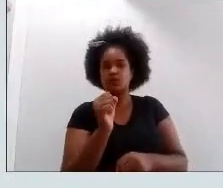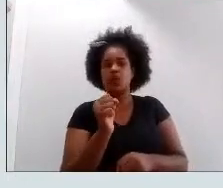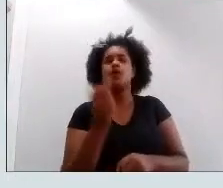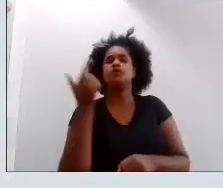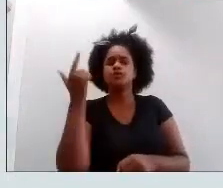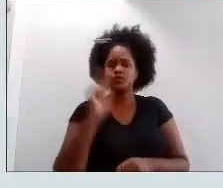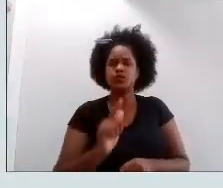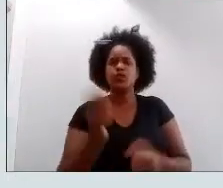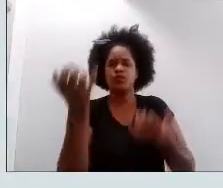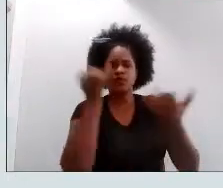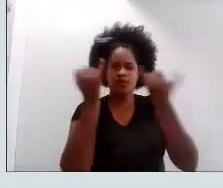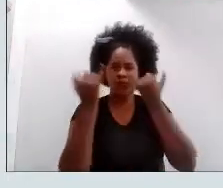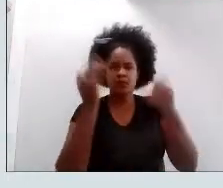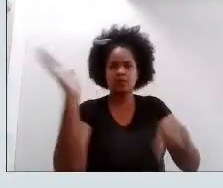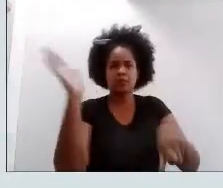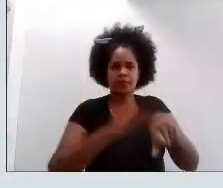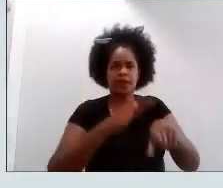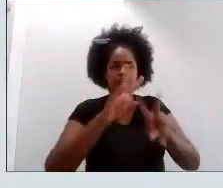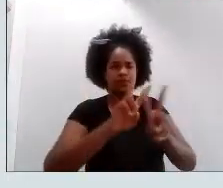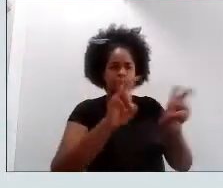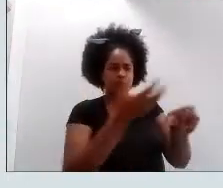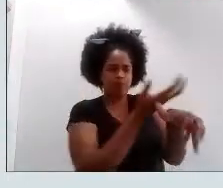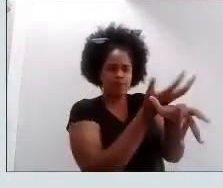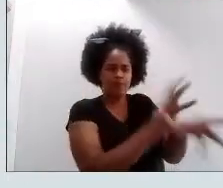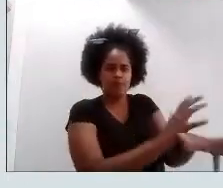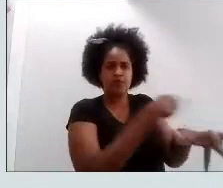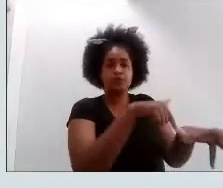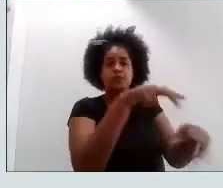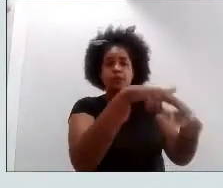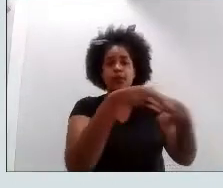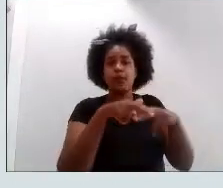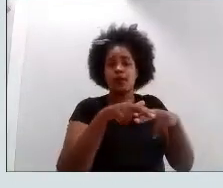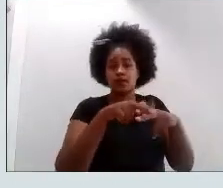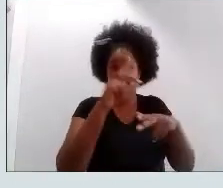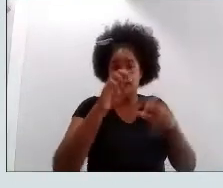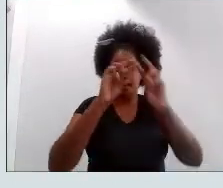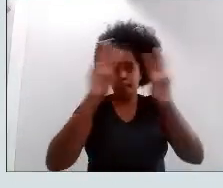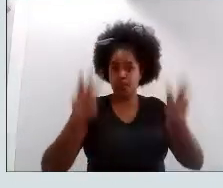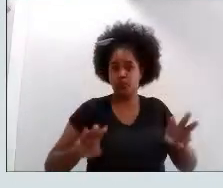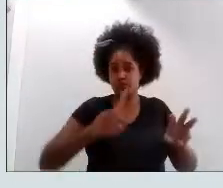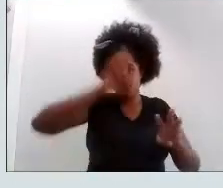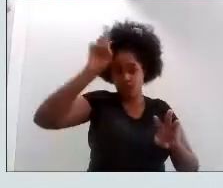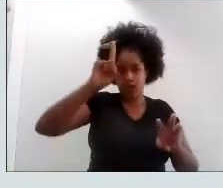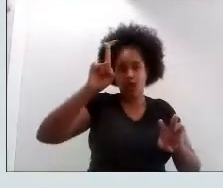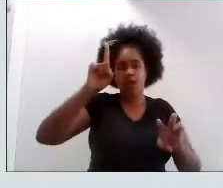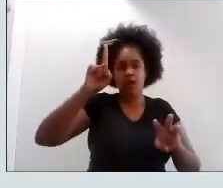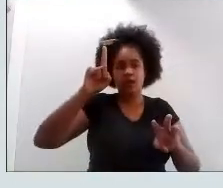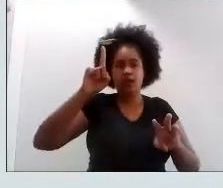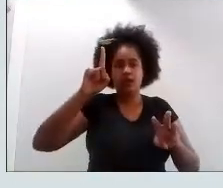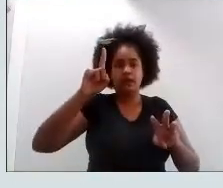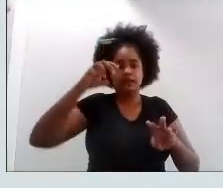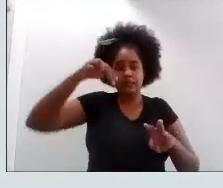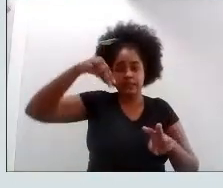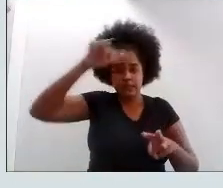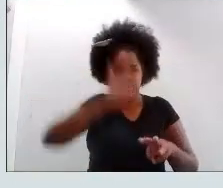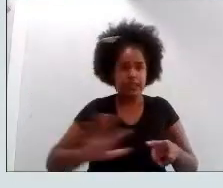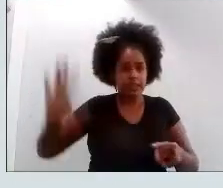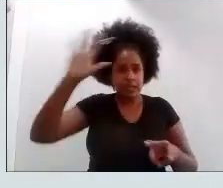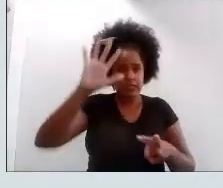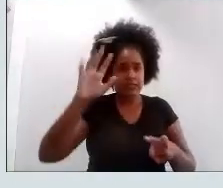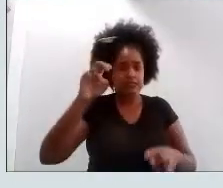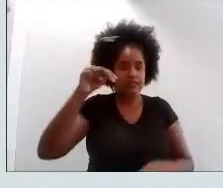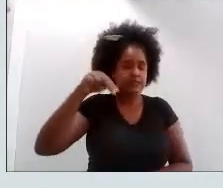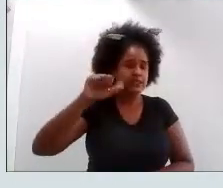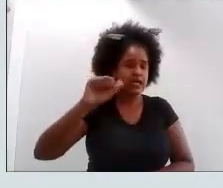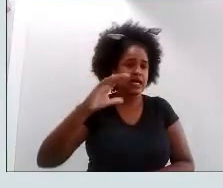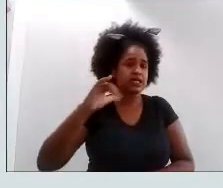fóssil por causa do incêndio que aconteceu no Museu Nacional. E aí, Luzia se encontra lá no Museu Nacional,